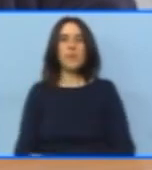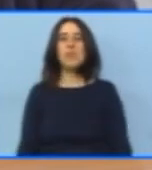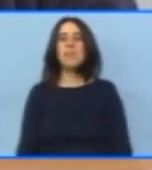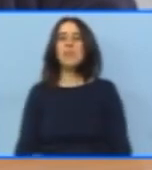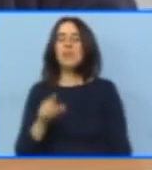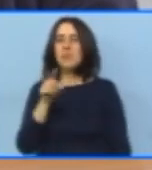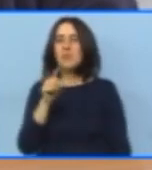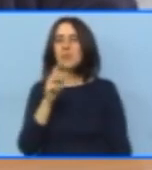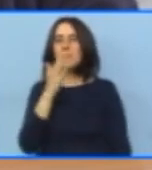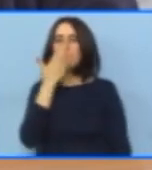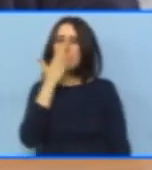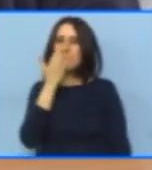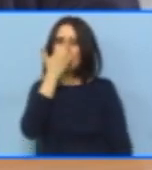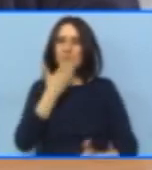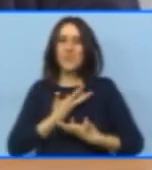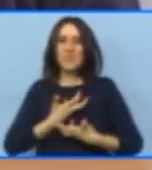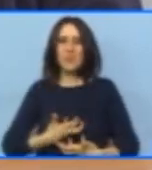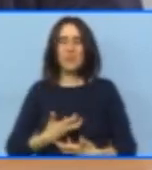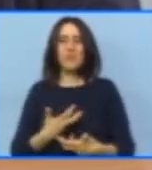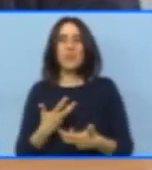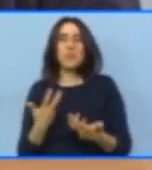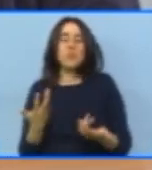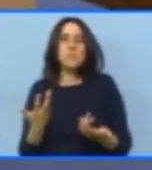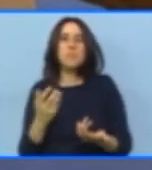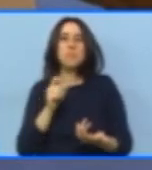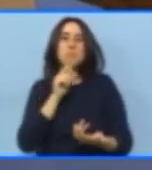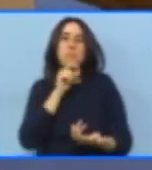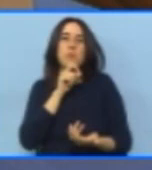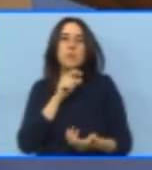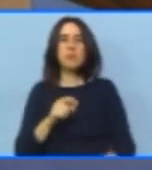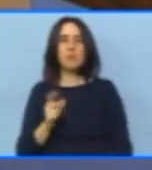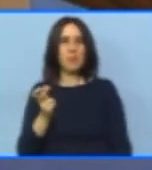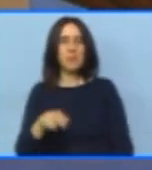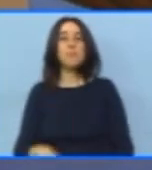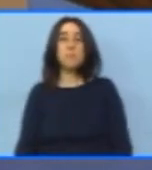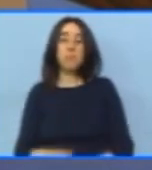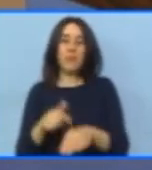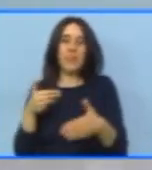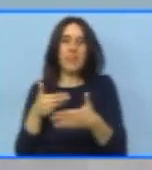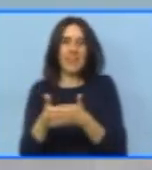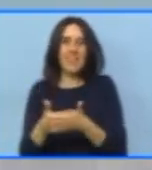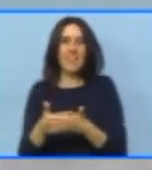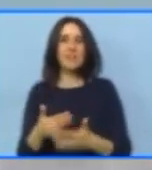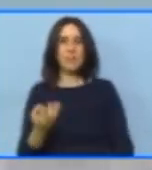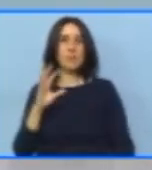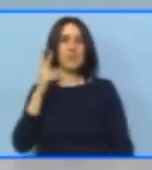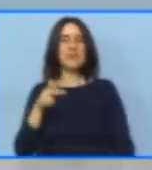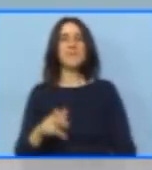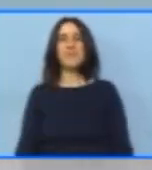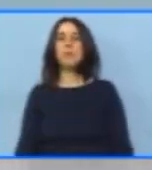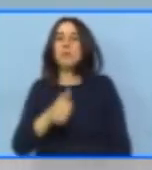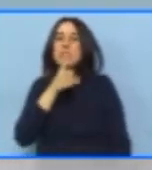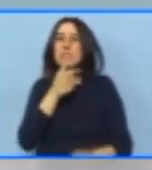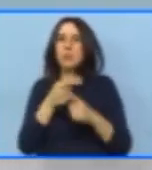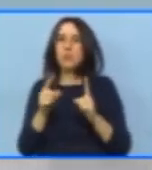parece-me que é a frustração. Ou seja, pode ser que pode ser que surja até à algum... última hora Exatamente. que ele decida outra coisa. Eu estou convencido